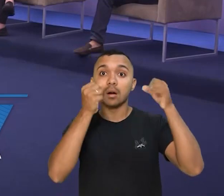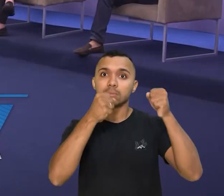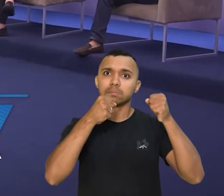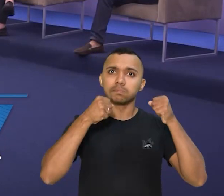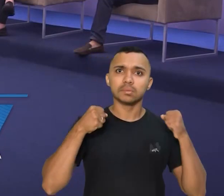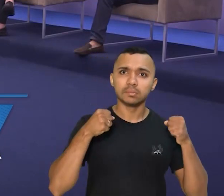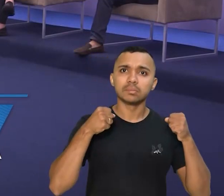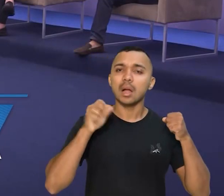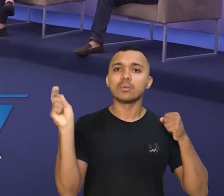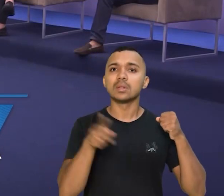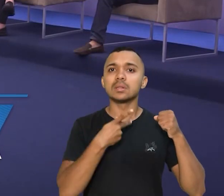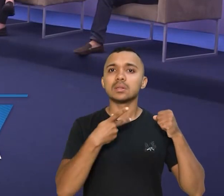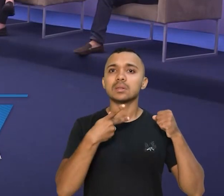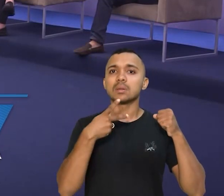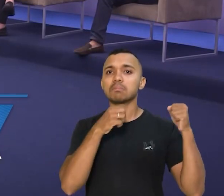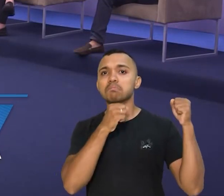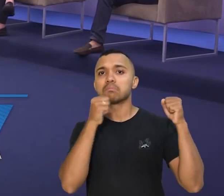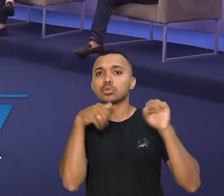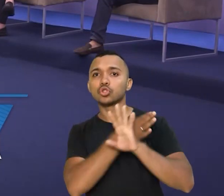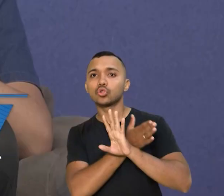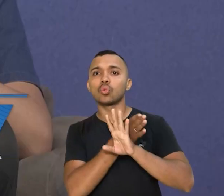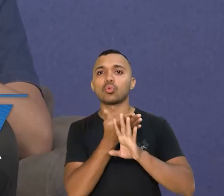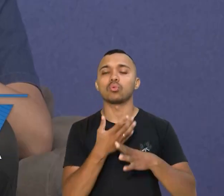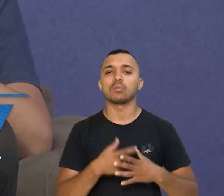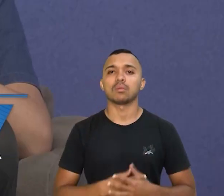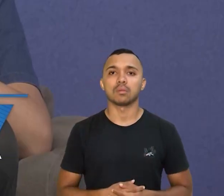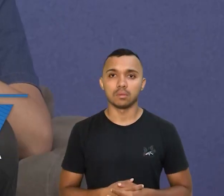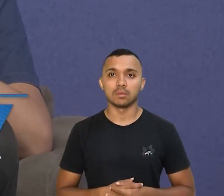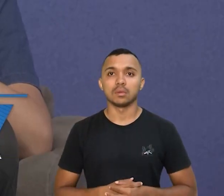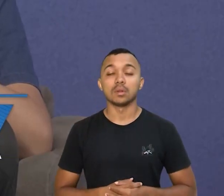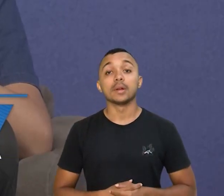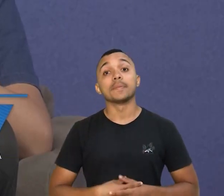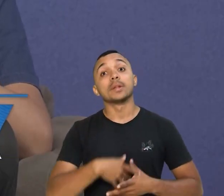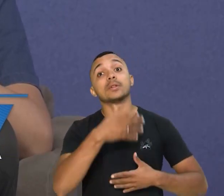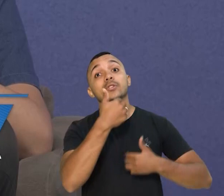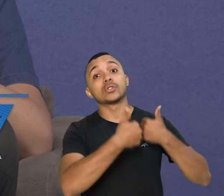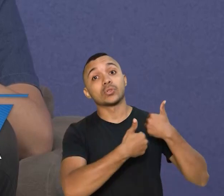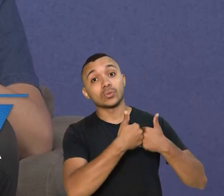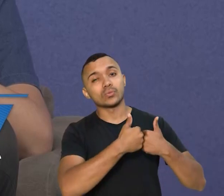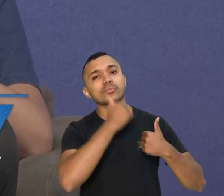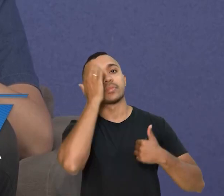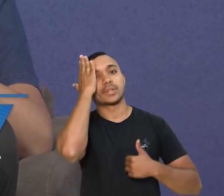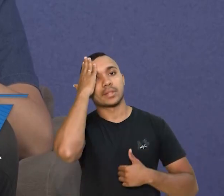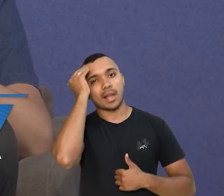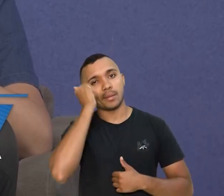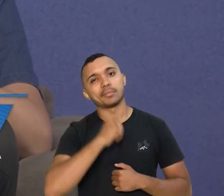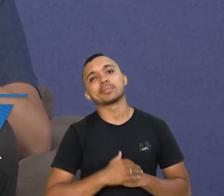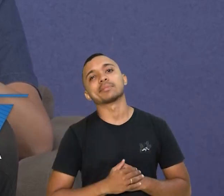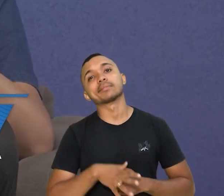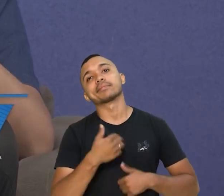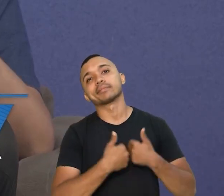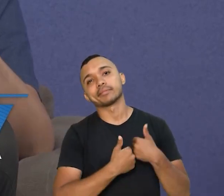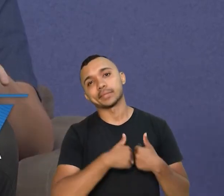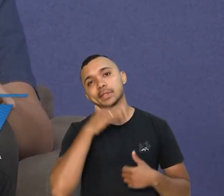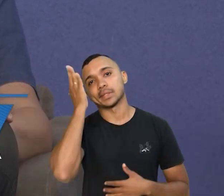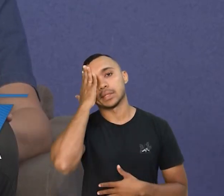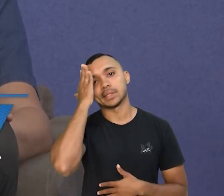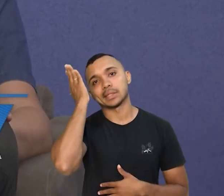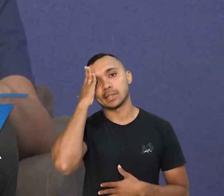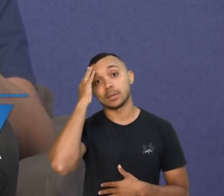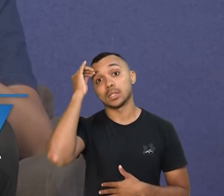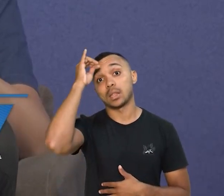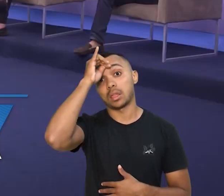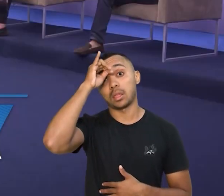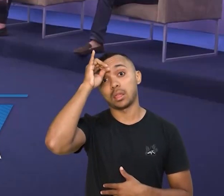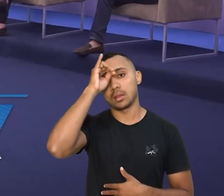do choque, ele tirou exatamente. A bola de cabeça. Só que o jogador sabe exatamente o que vai acontecer. O jogador não é bobo, não. Tem que ter ética, né?